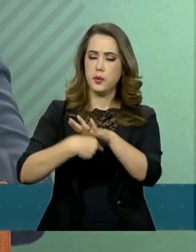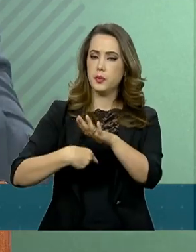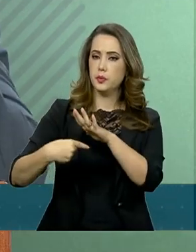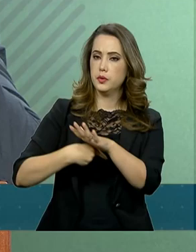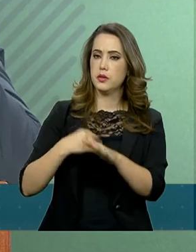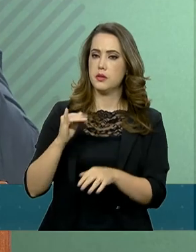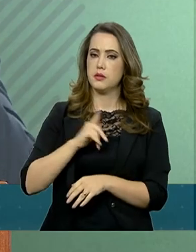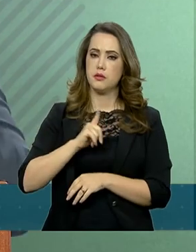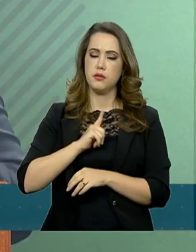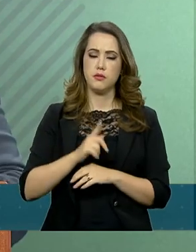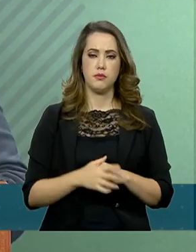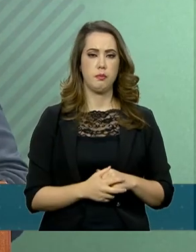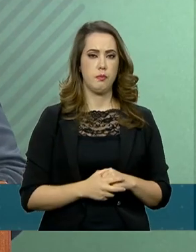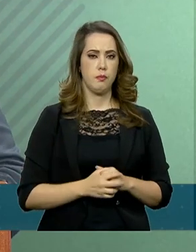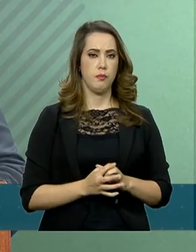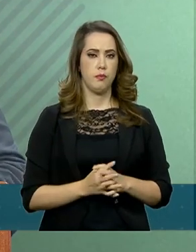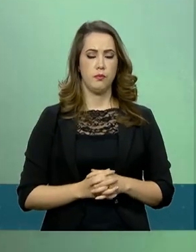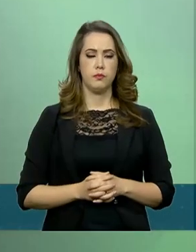perguntas